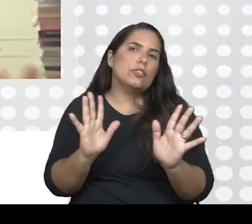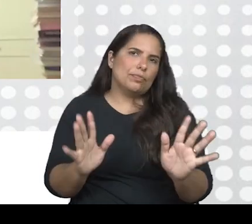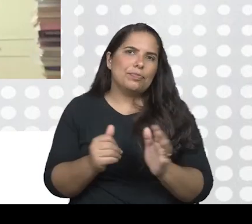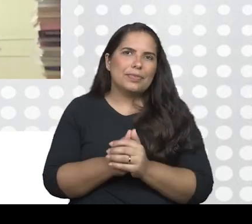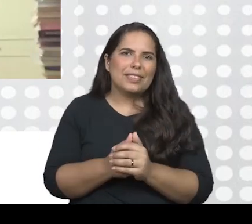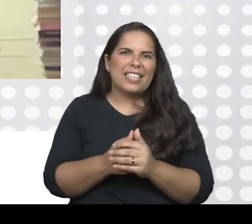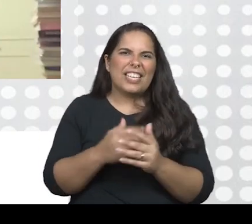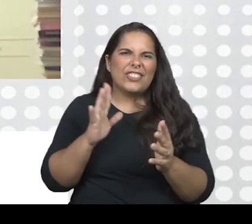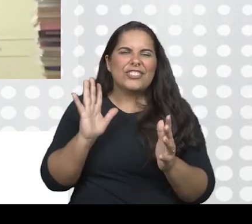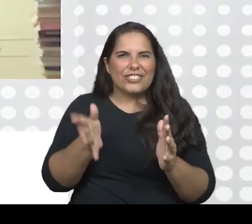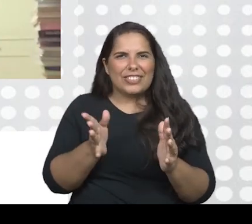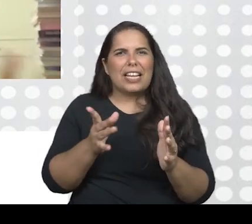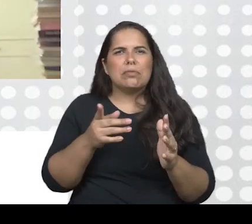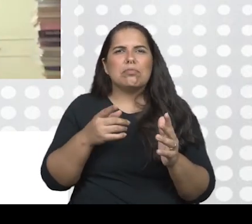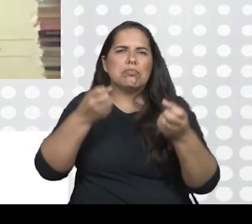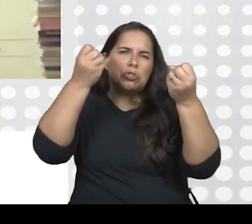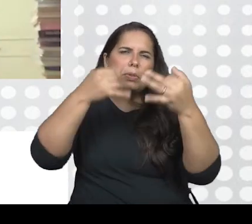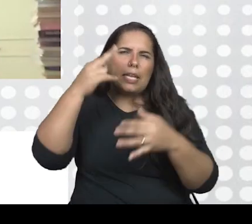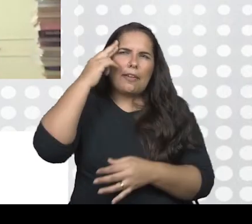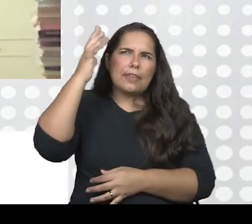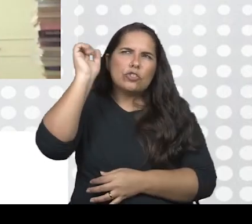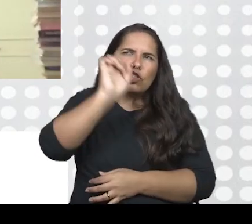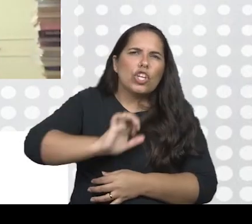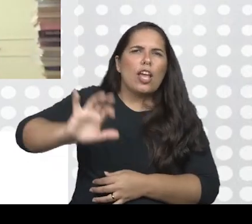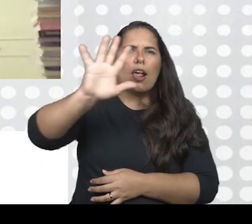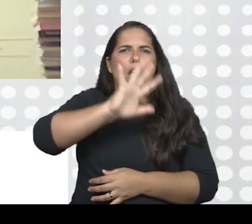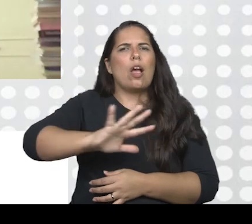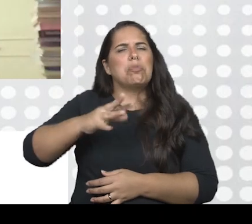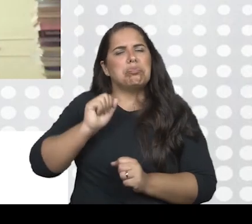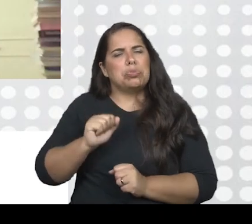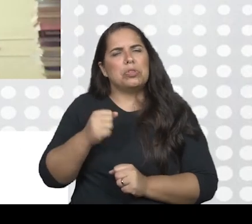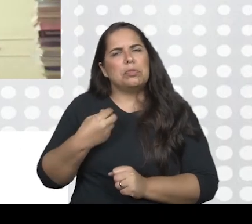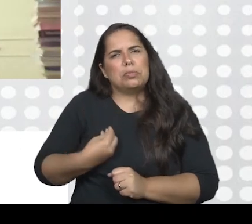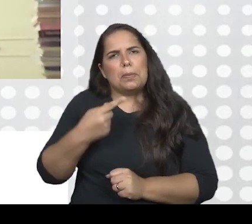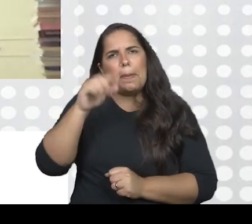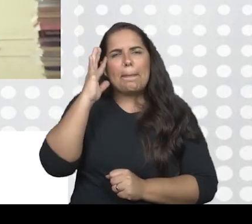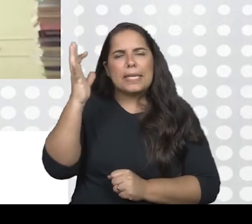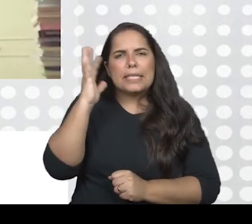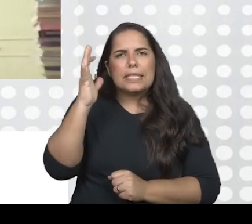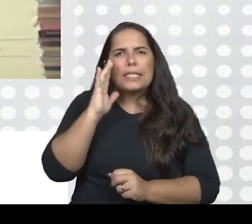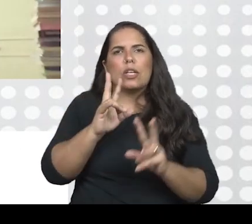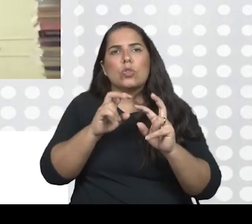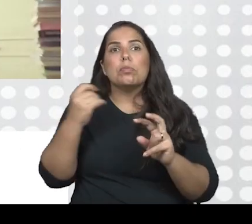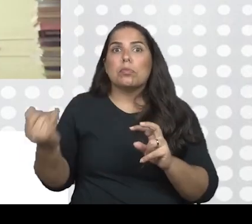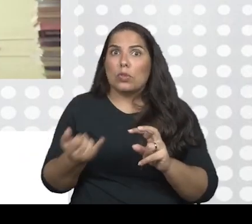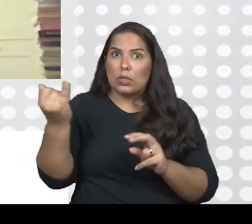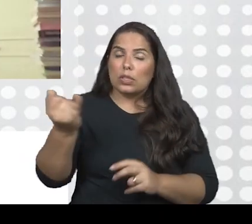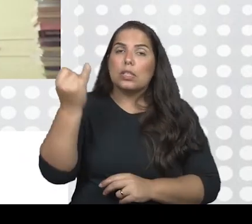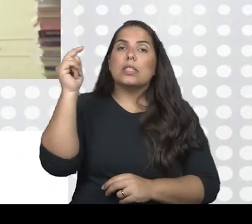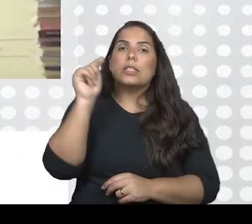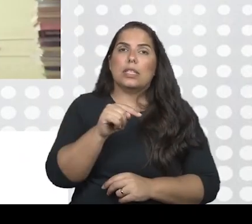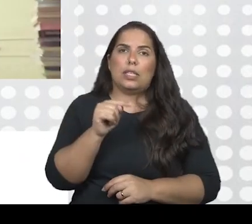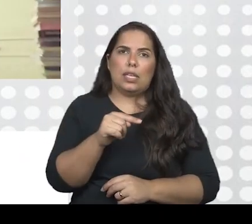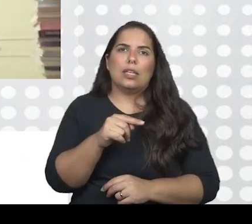deixar, eu acho que eu já fiz aí uma reflexão mais geral que contribui para a gente pensar a relevância, a